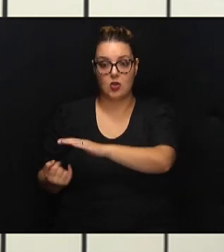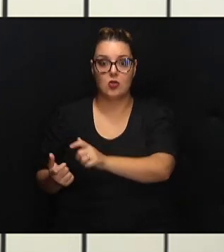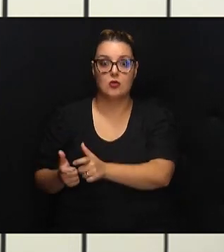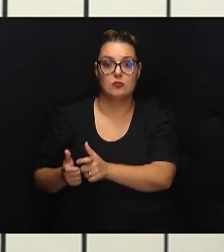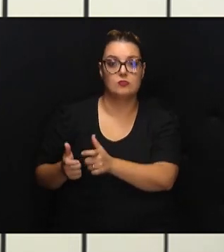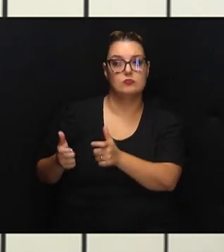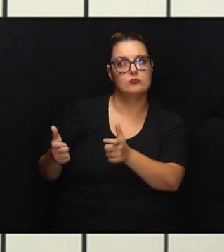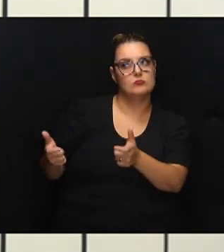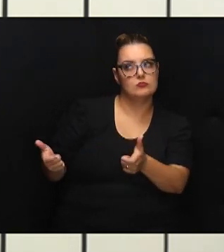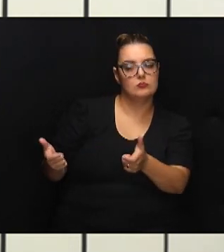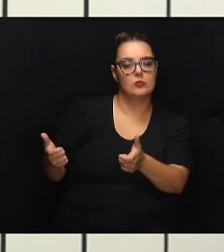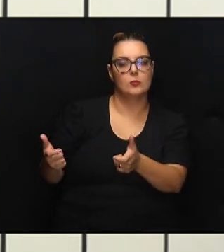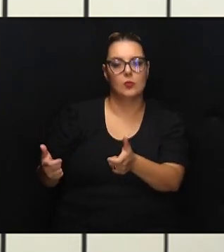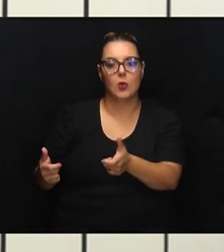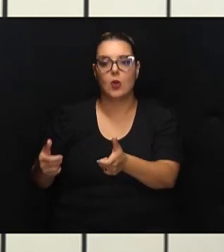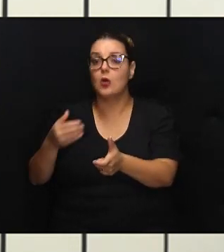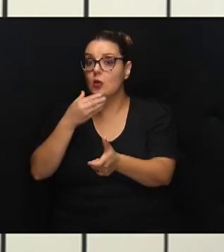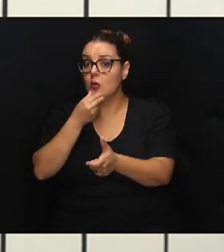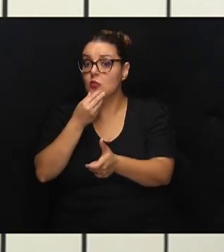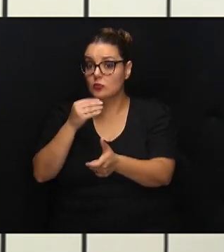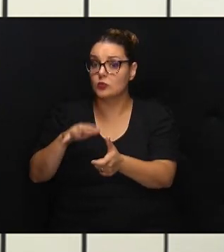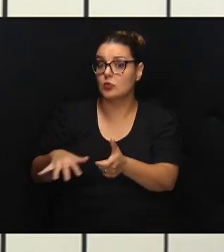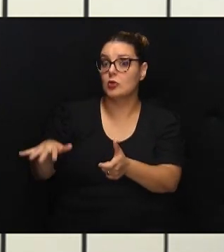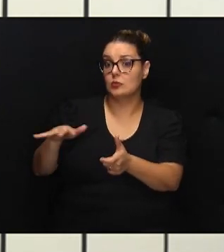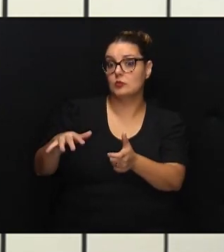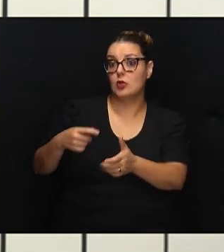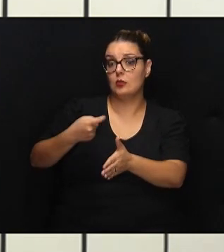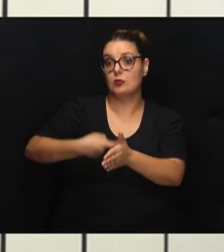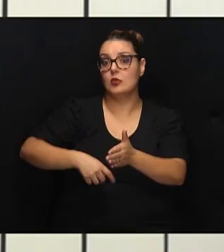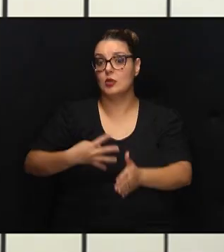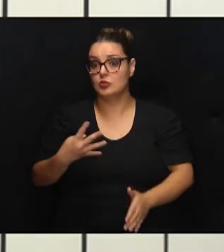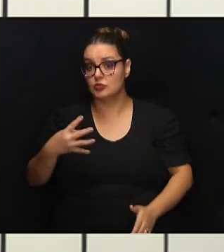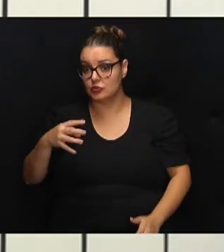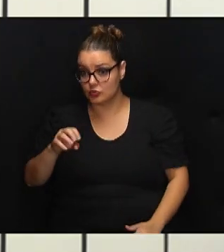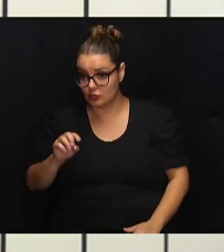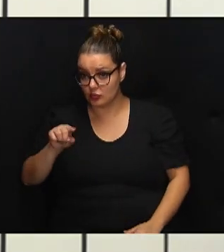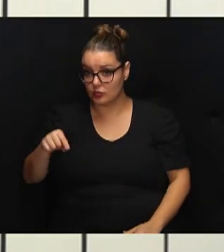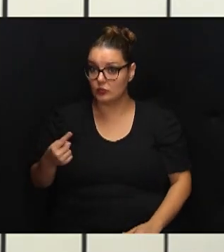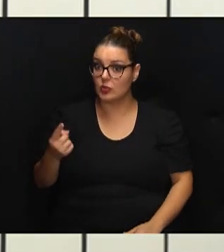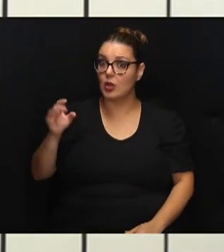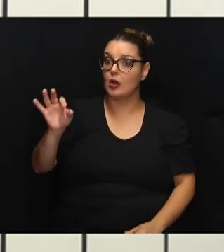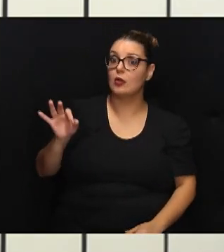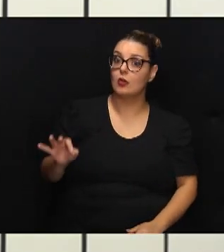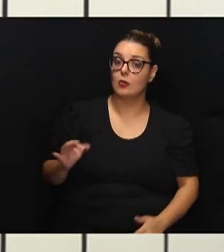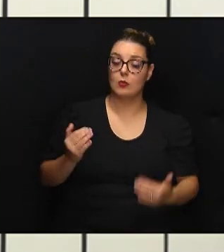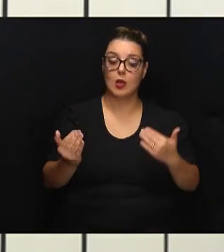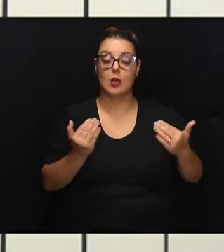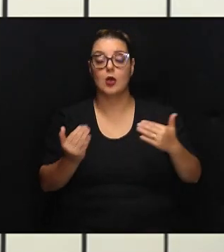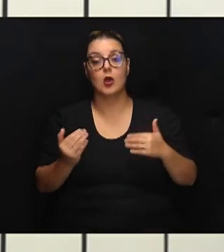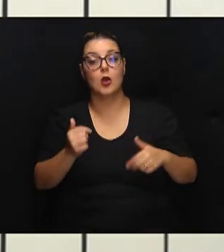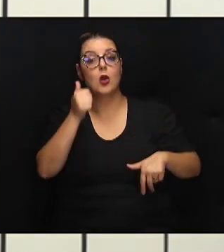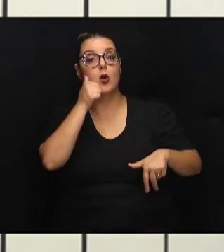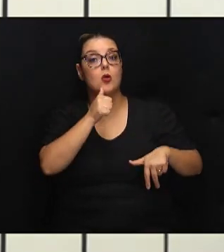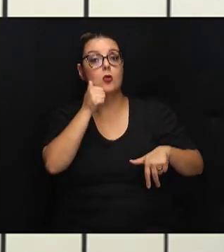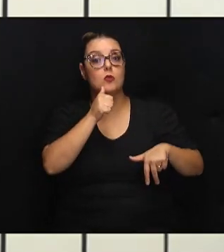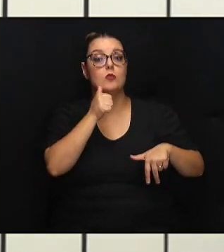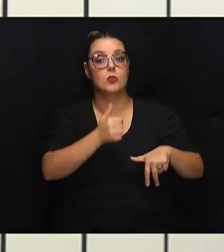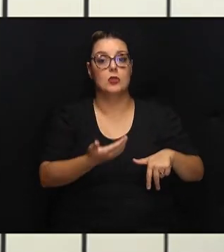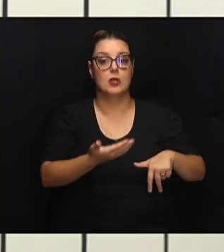mais prevalente entre os homens, com uma taxa aí de 40,1%, em comparação com